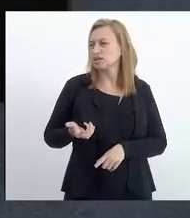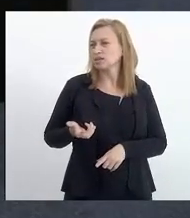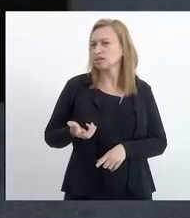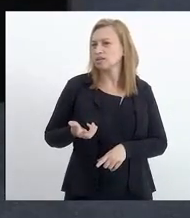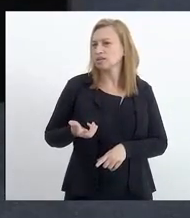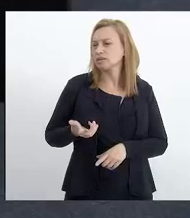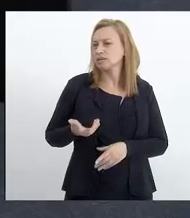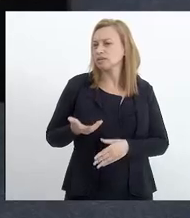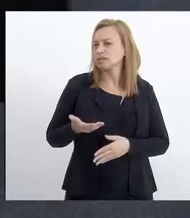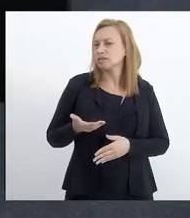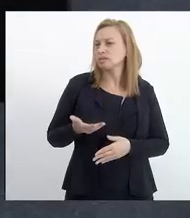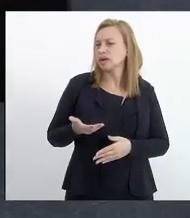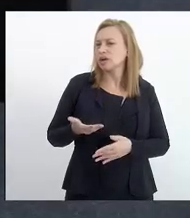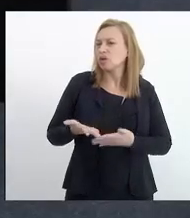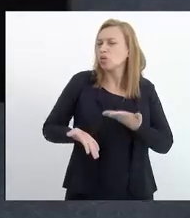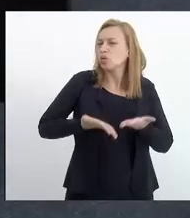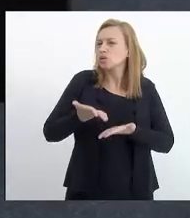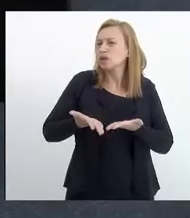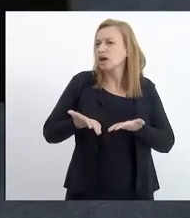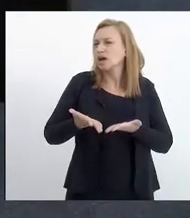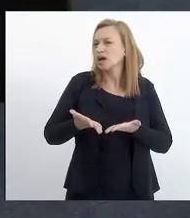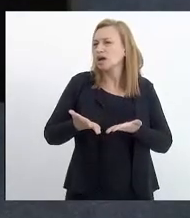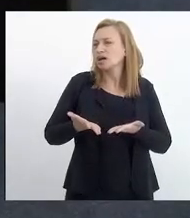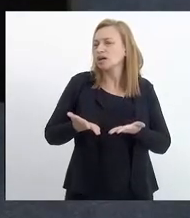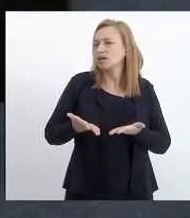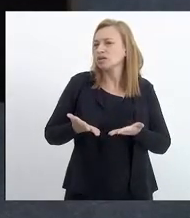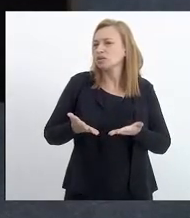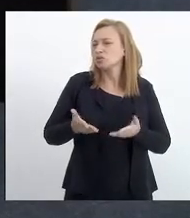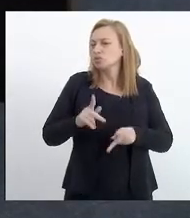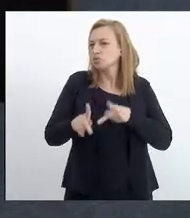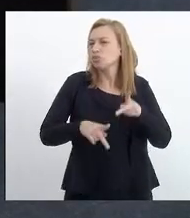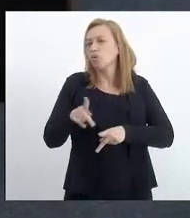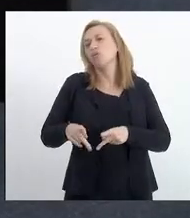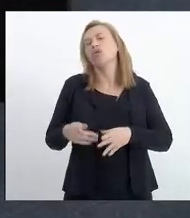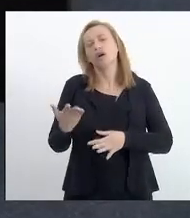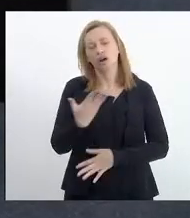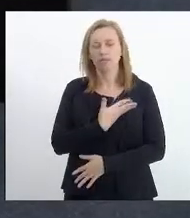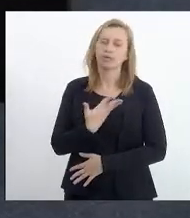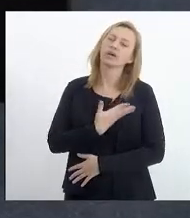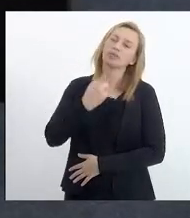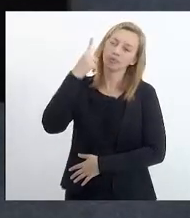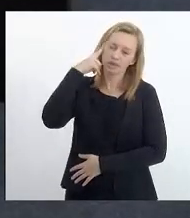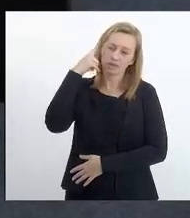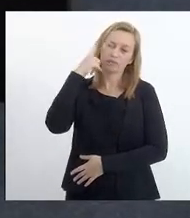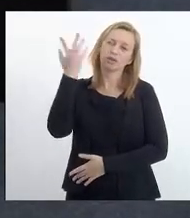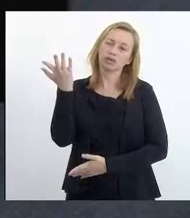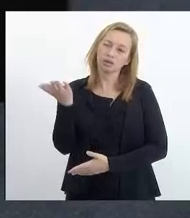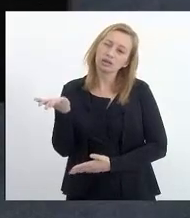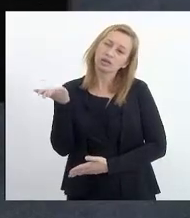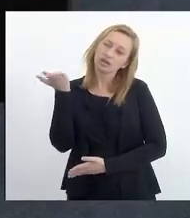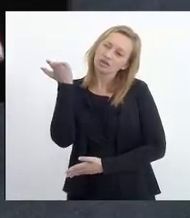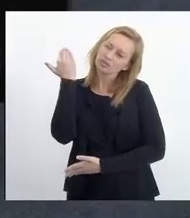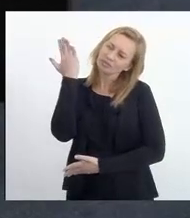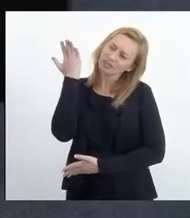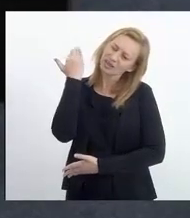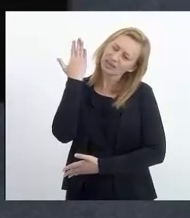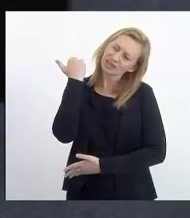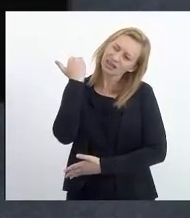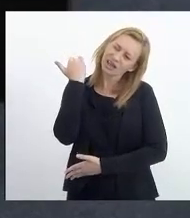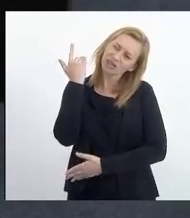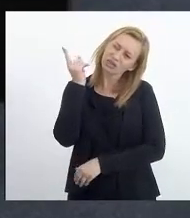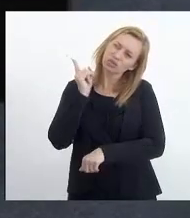tratar com o público. Companheiros, isso é um pensamento que já veio desde a época de Collor de